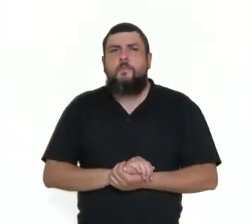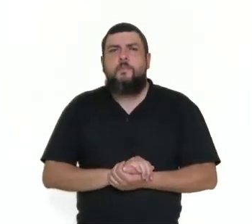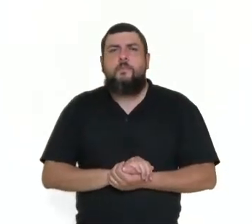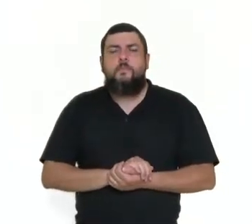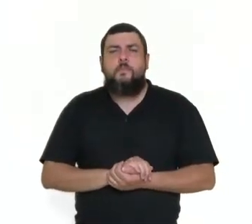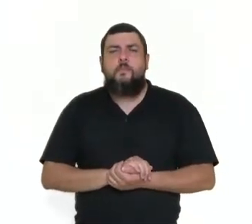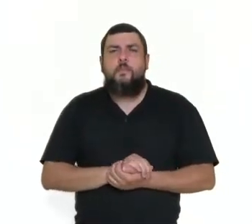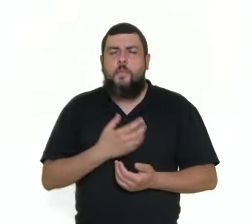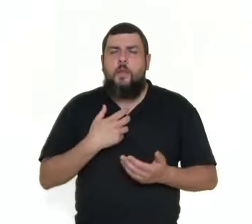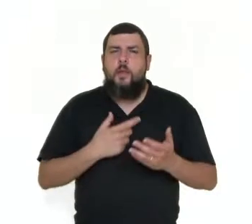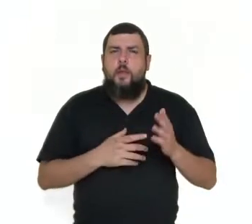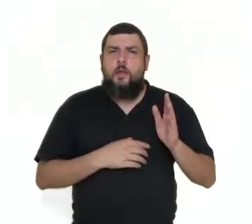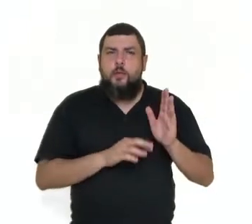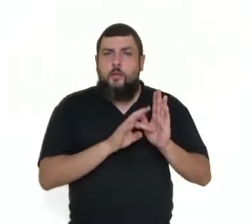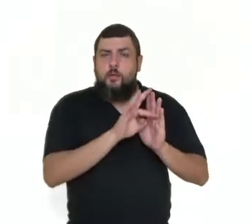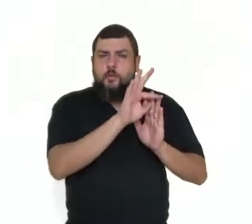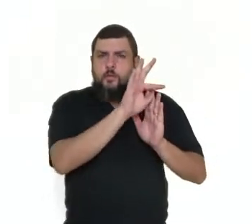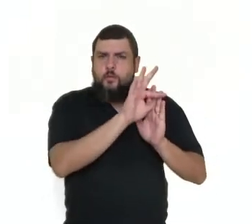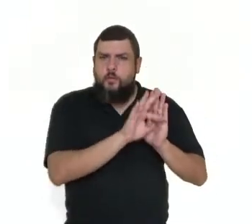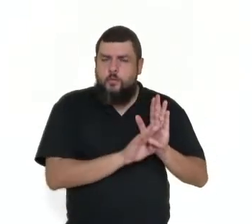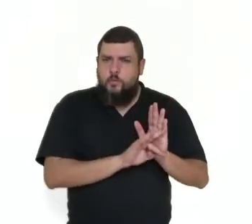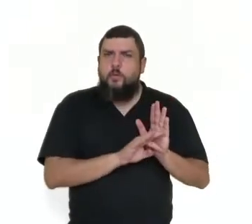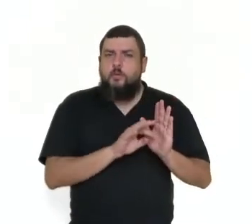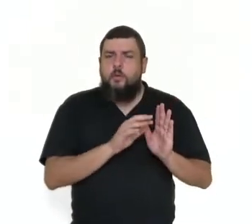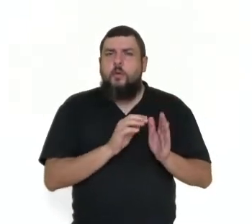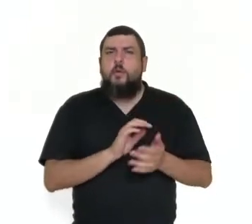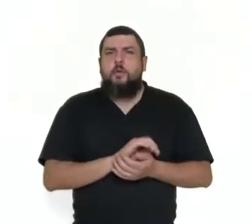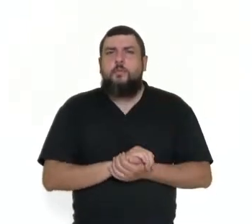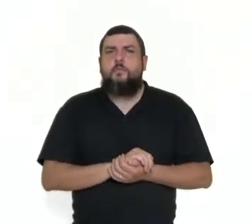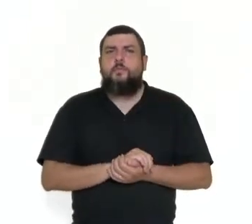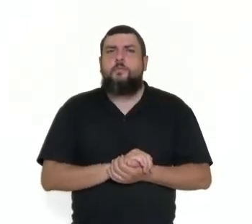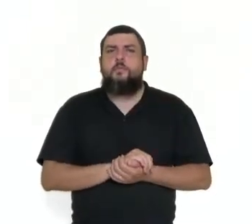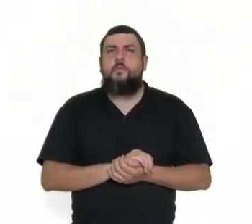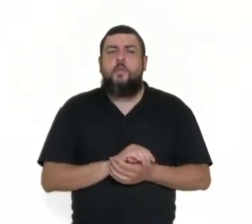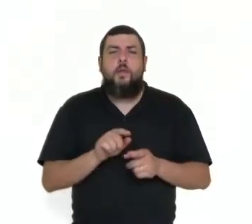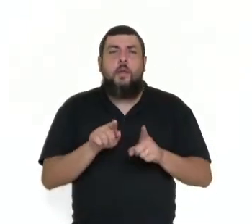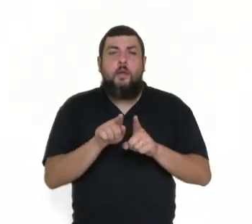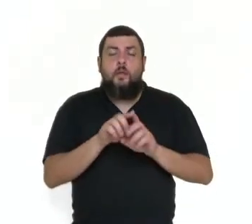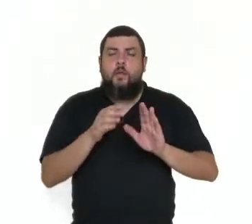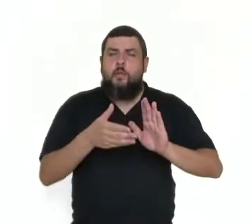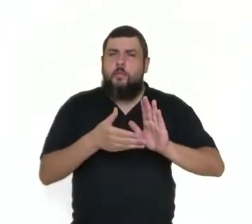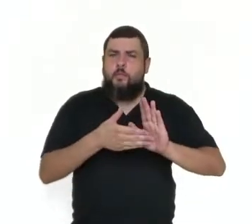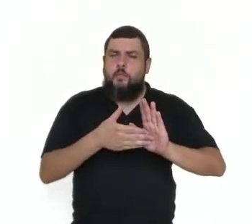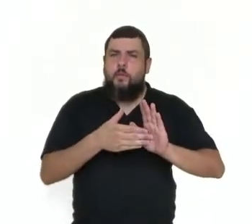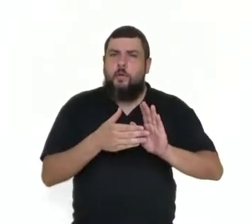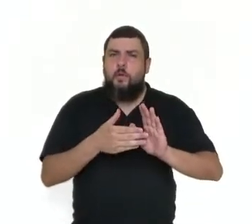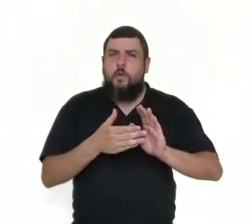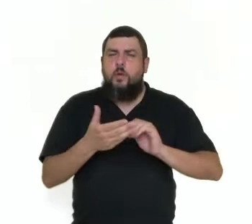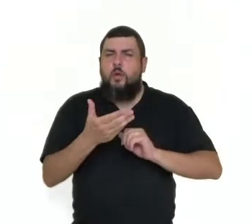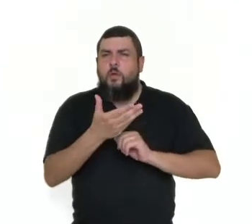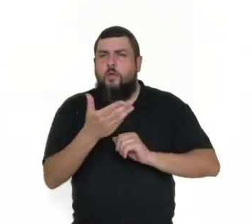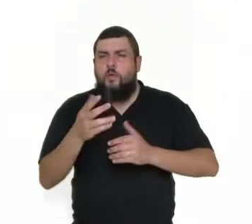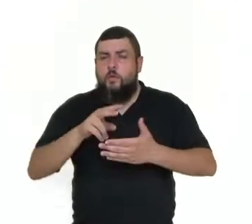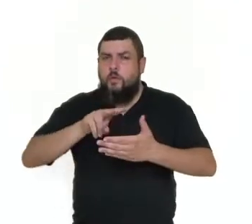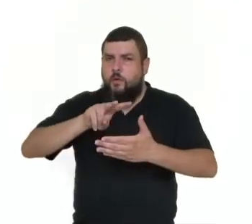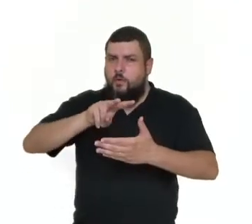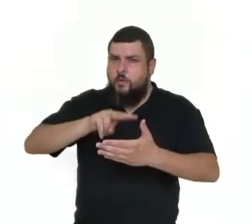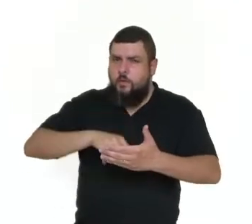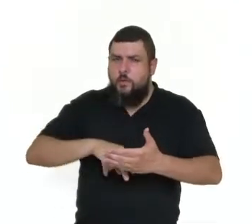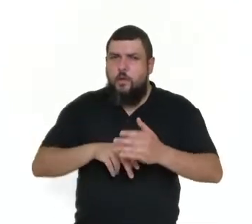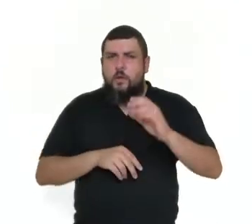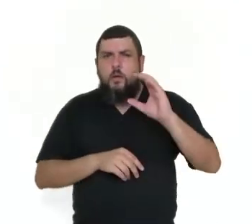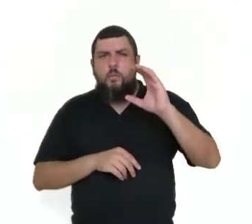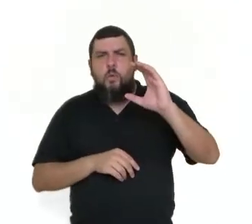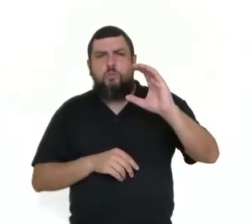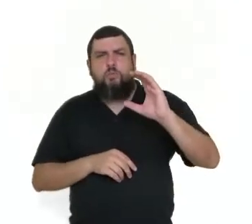do texto que nós acabamos de ler, né, da literatura de cordel, e a sugestão é que vocês leiam mais uma estrofe do mesmo